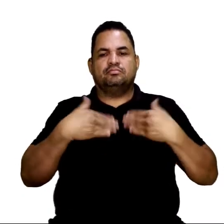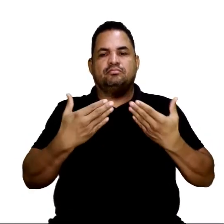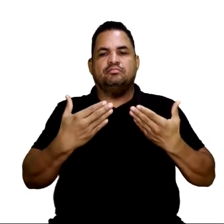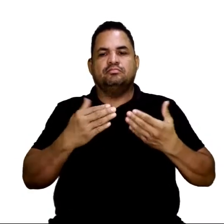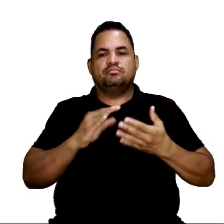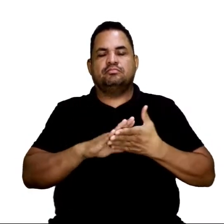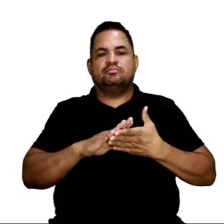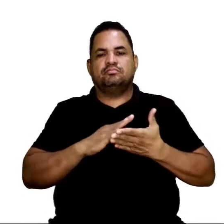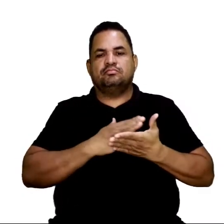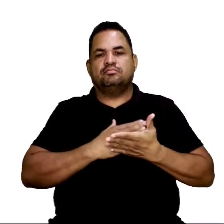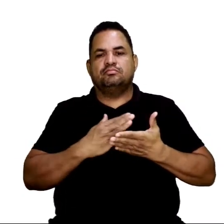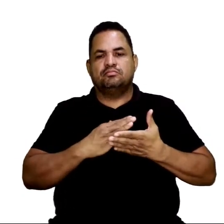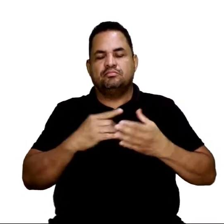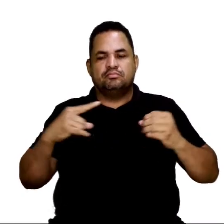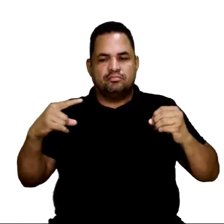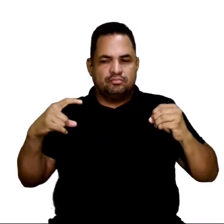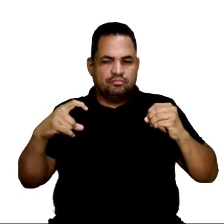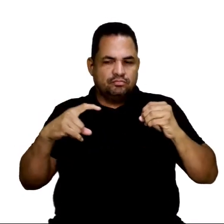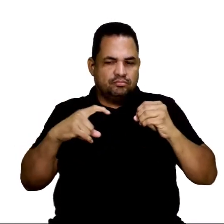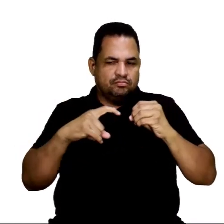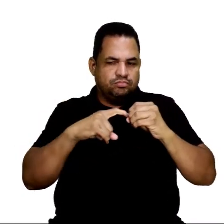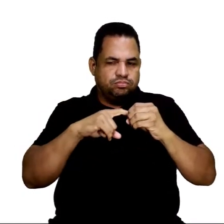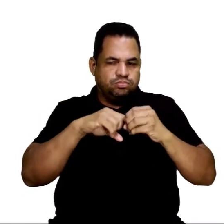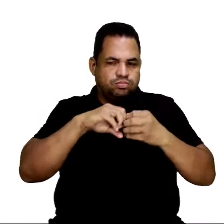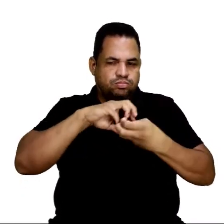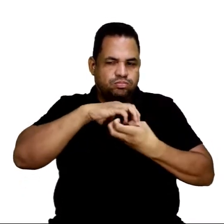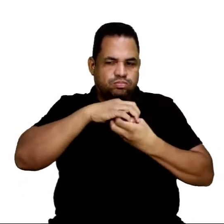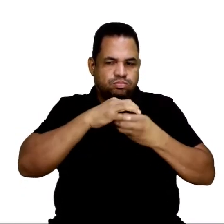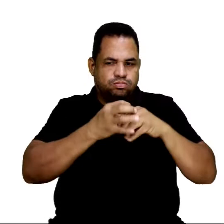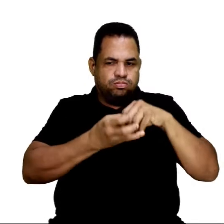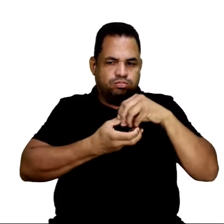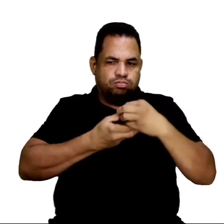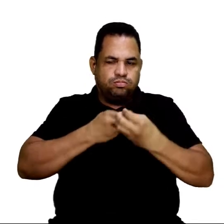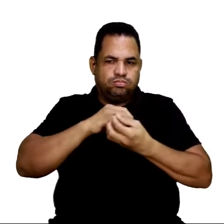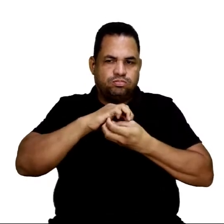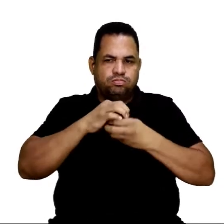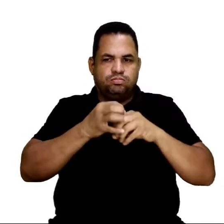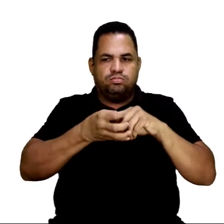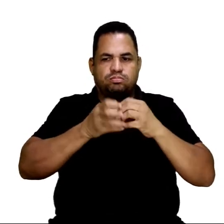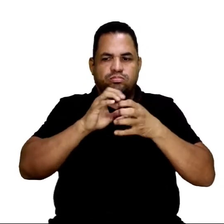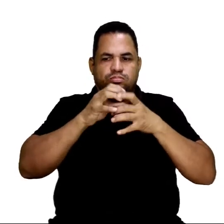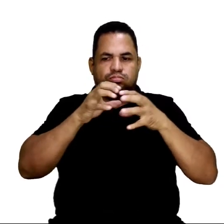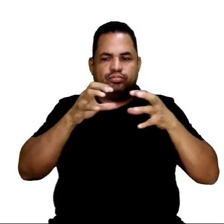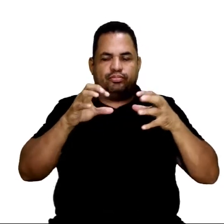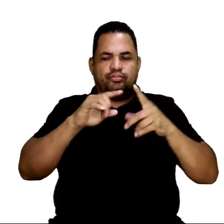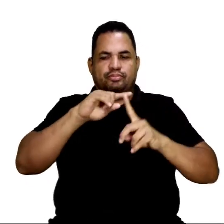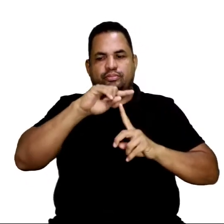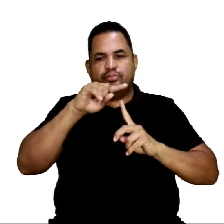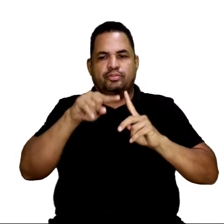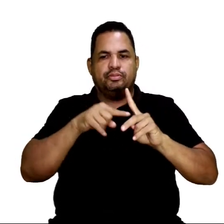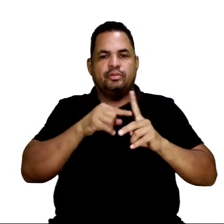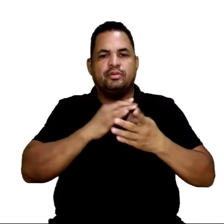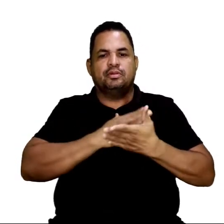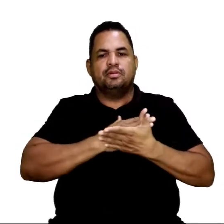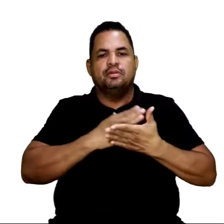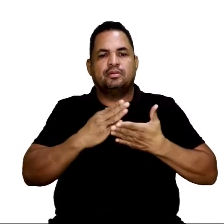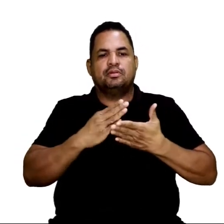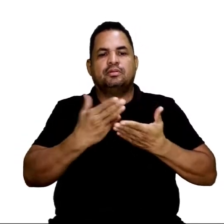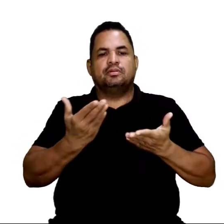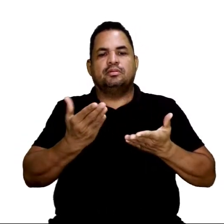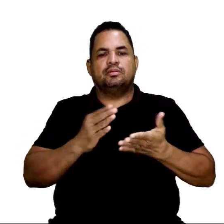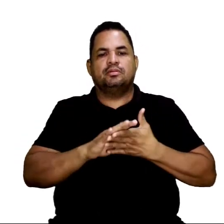Tudo se inicia no momento da fertilização do ovo ou do ovócito secundário, que a partir de